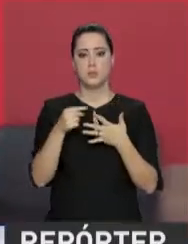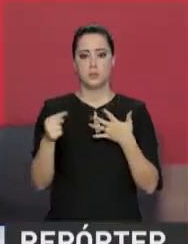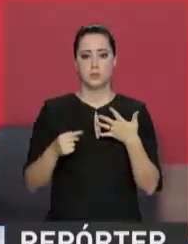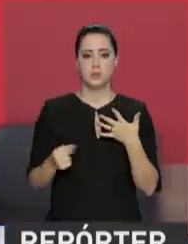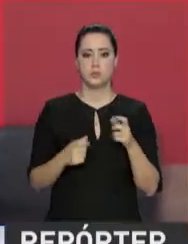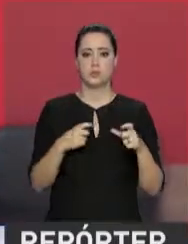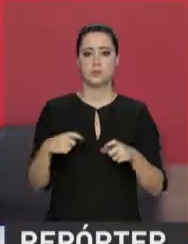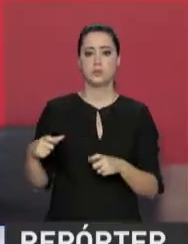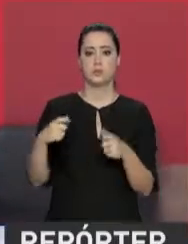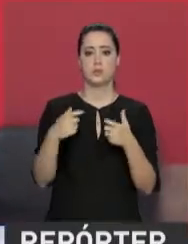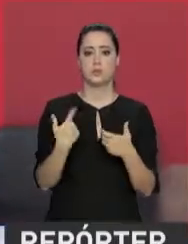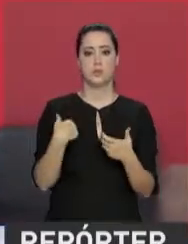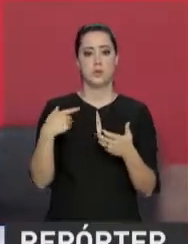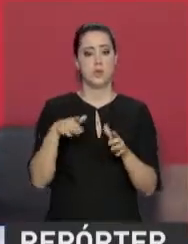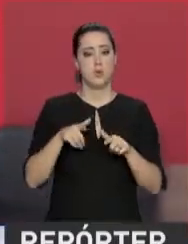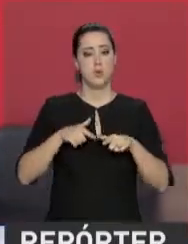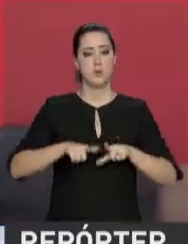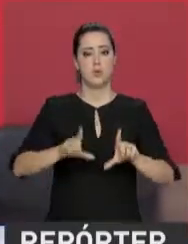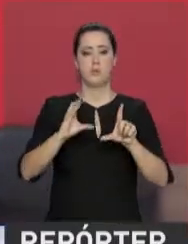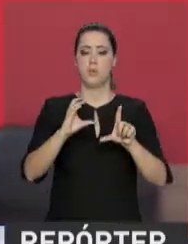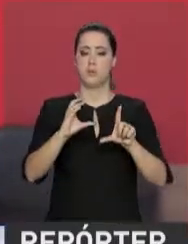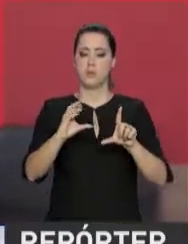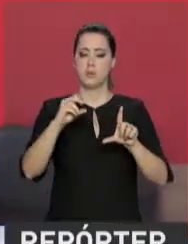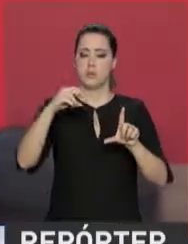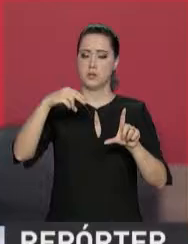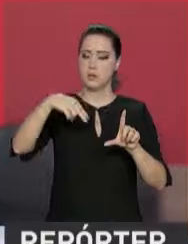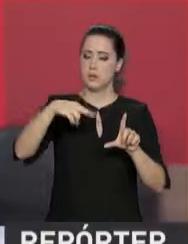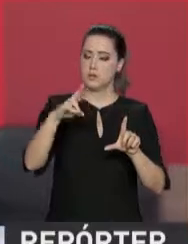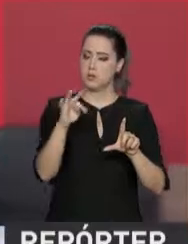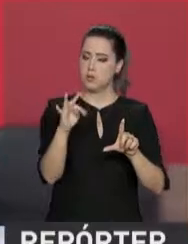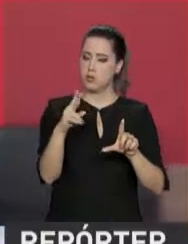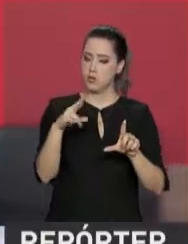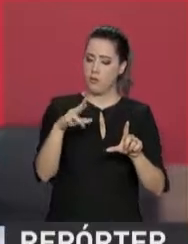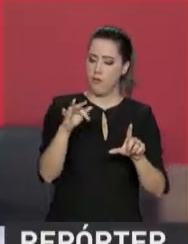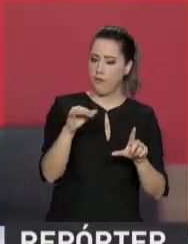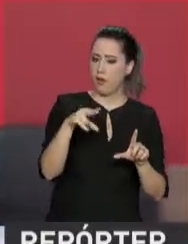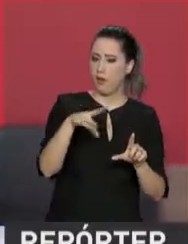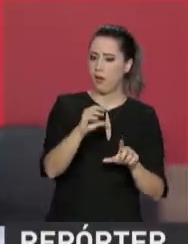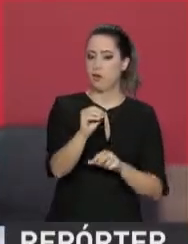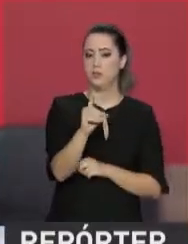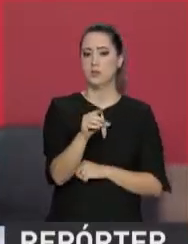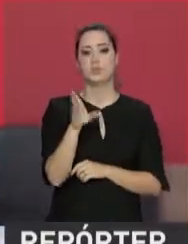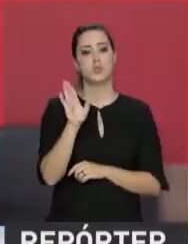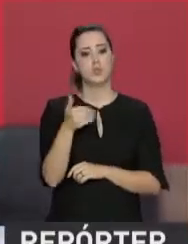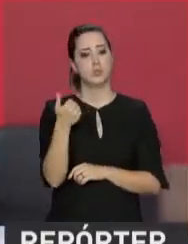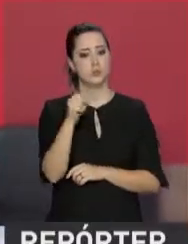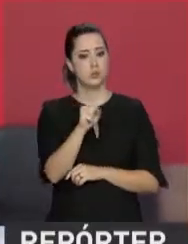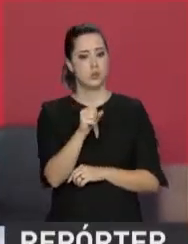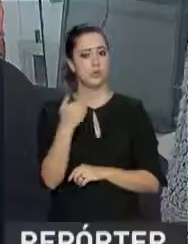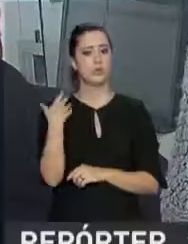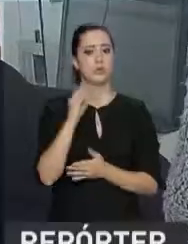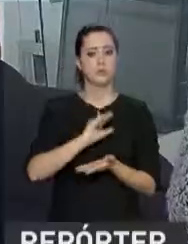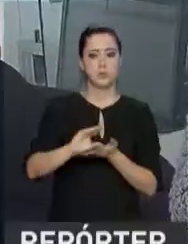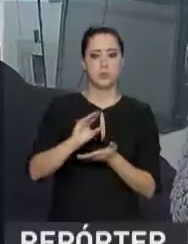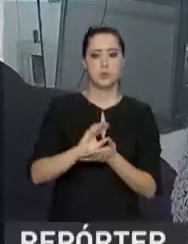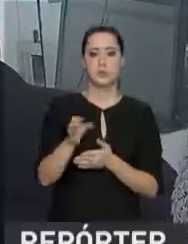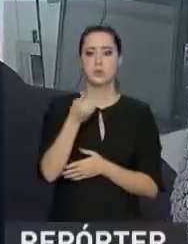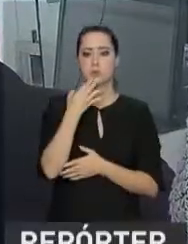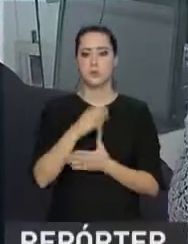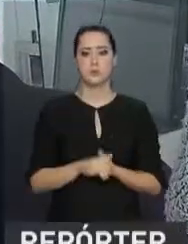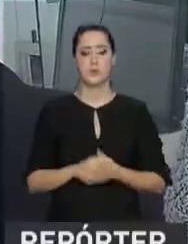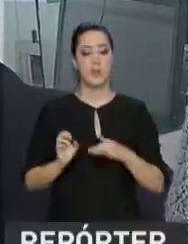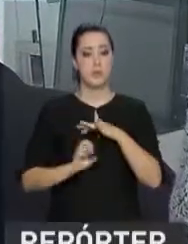para atendimento certificado digital que vai totalizar e 18 então a operação que está investindo bem micro e